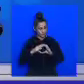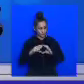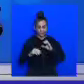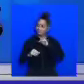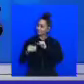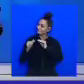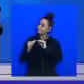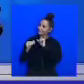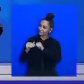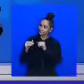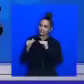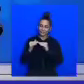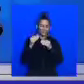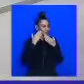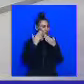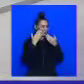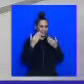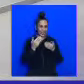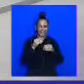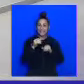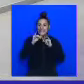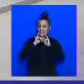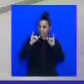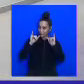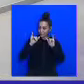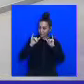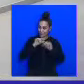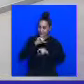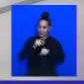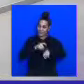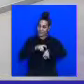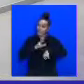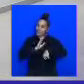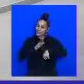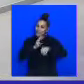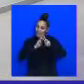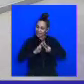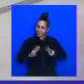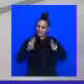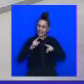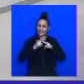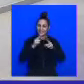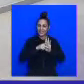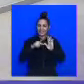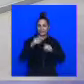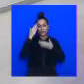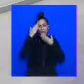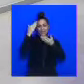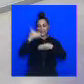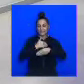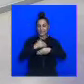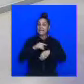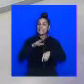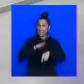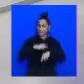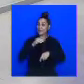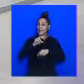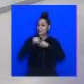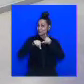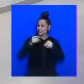sorteadas? Sim, confirmam. Sim, confirma. Obrigada. Detalhes desse sorteio daqui a pouquinho no site oficial da Caixa. Obrigada pela companhia. Tem